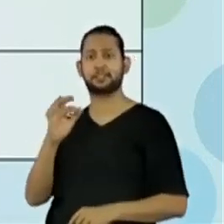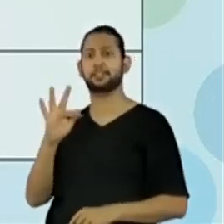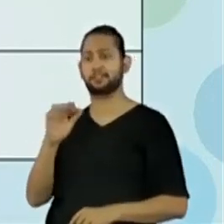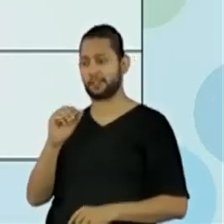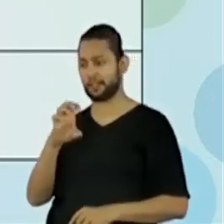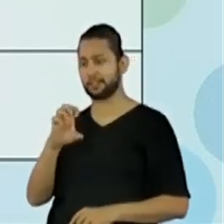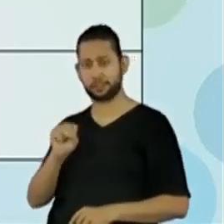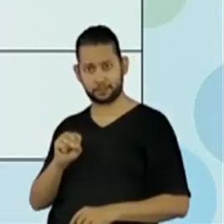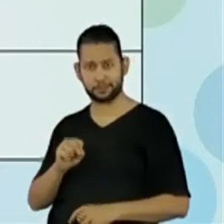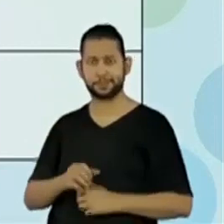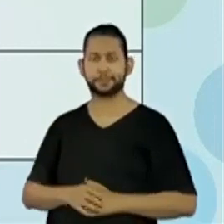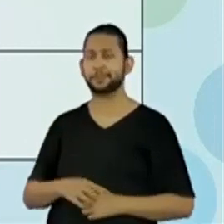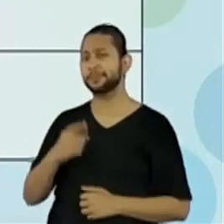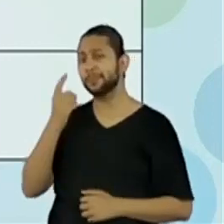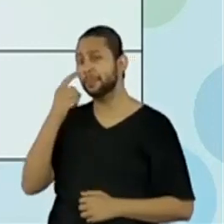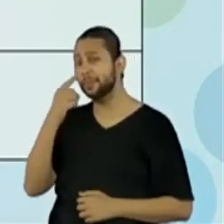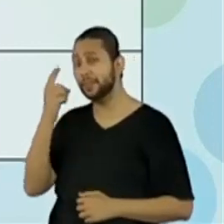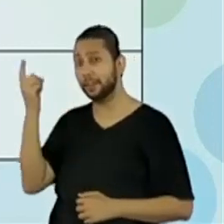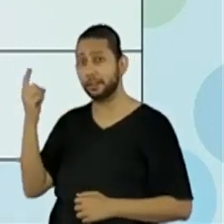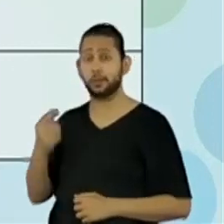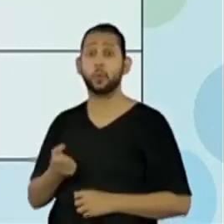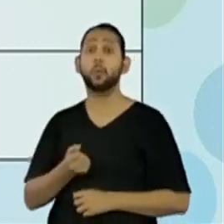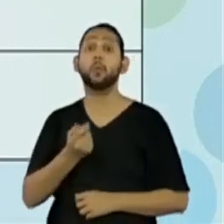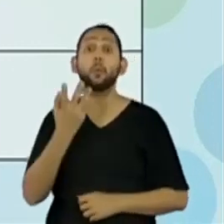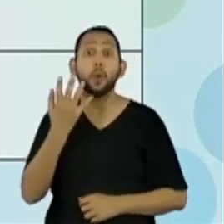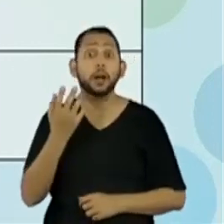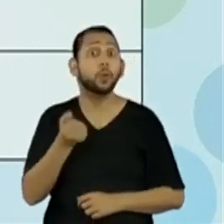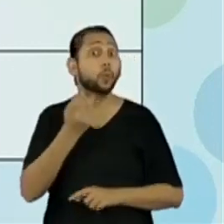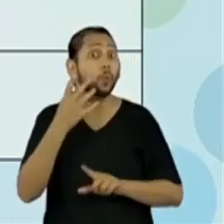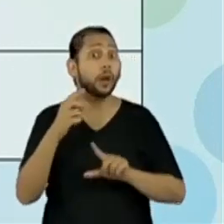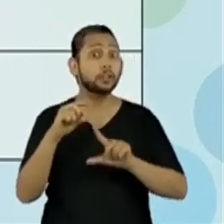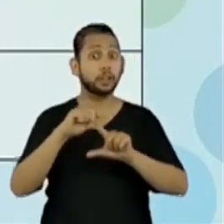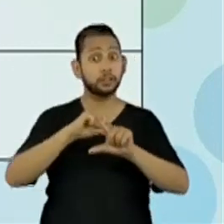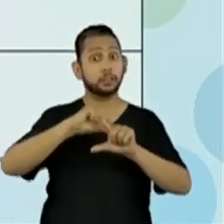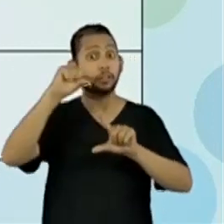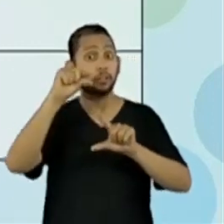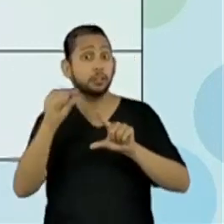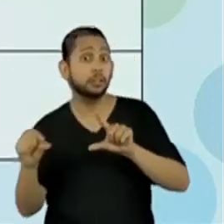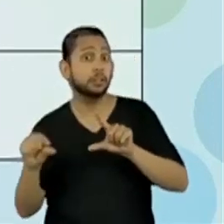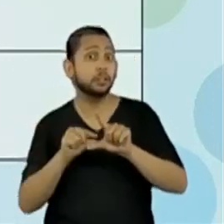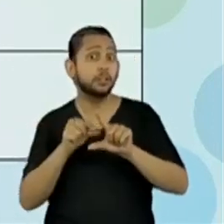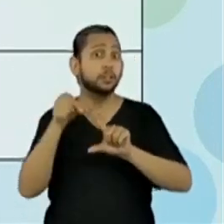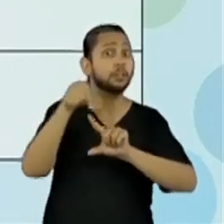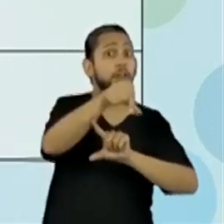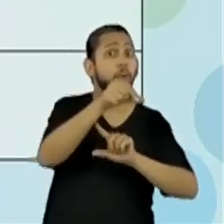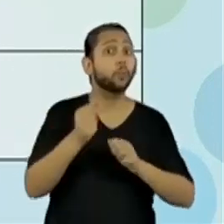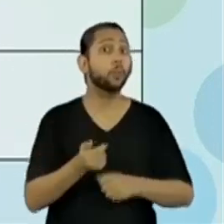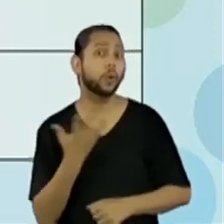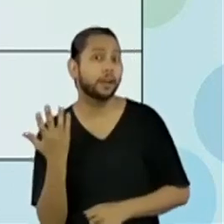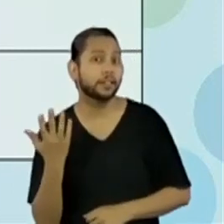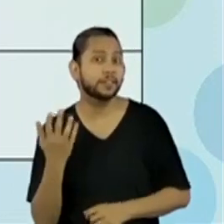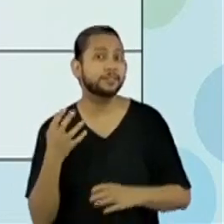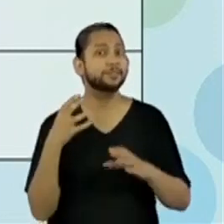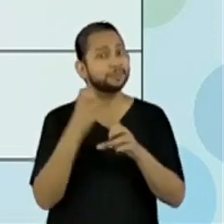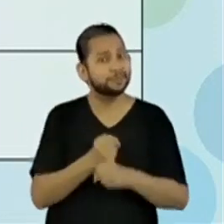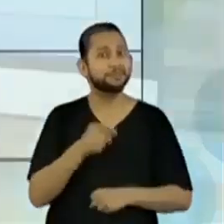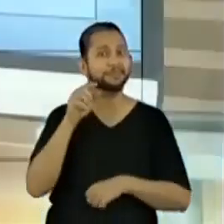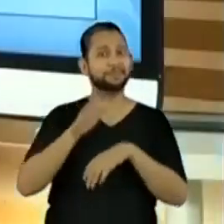3. Aqui na outra base, 1, 2, aliás, ó, 1, 2,